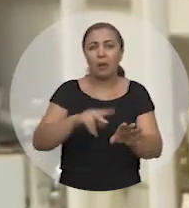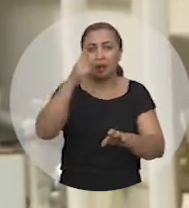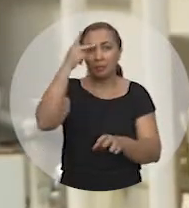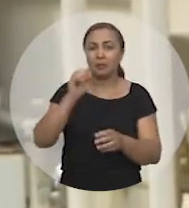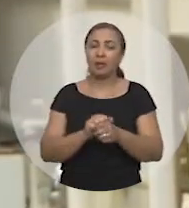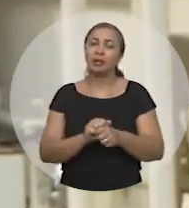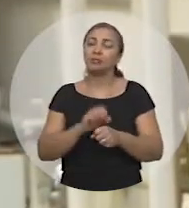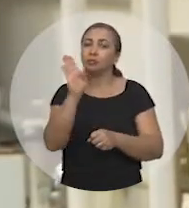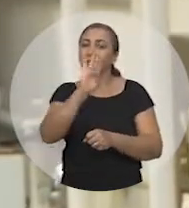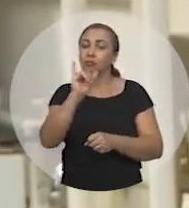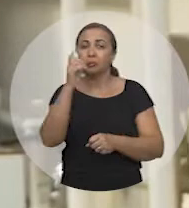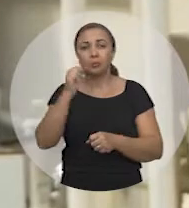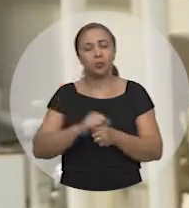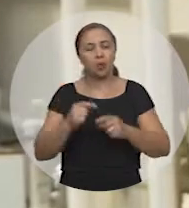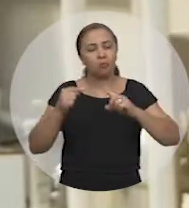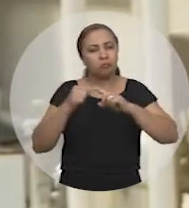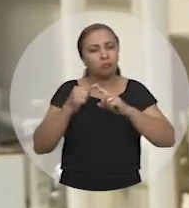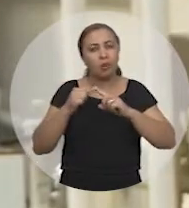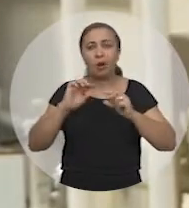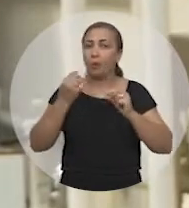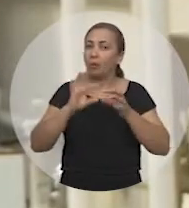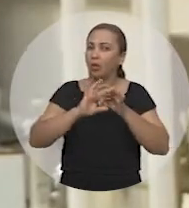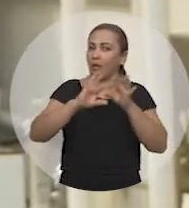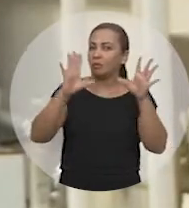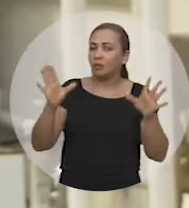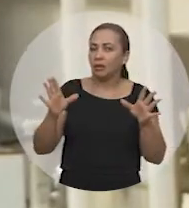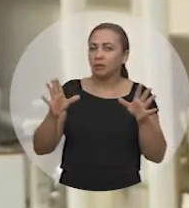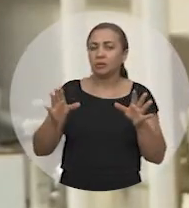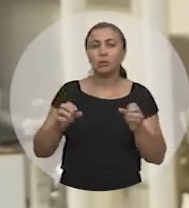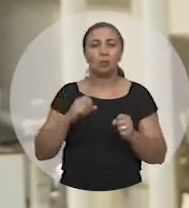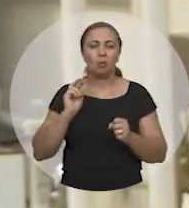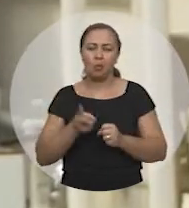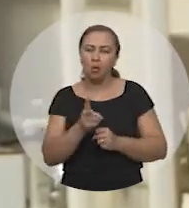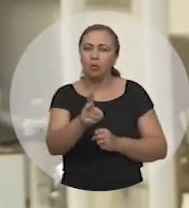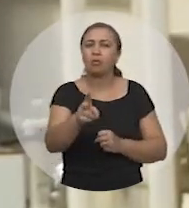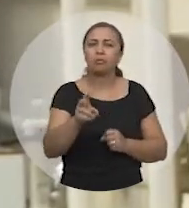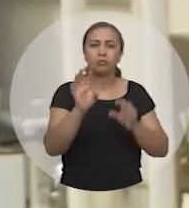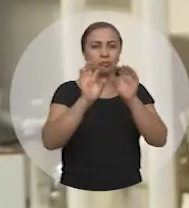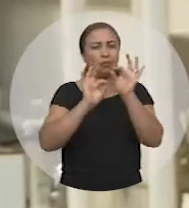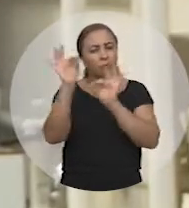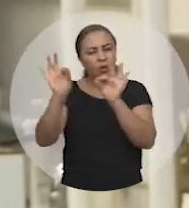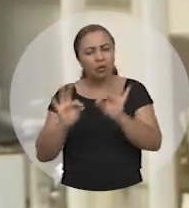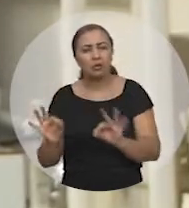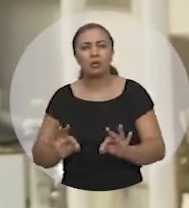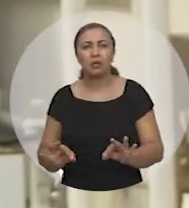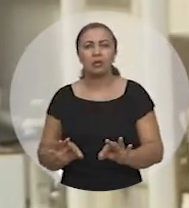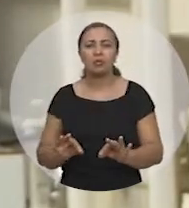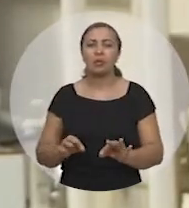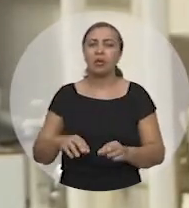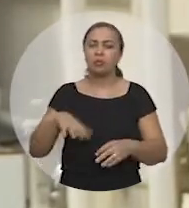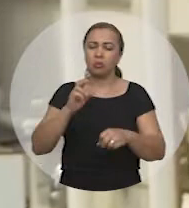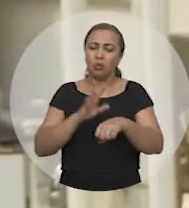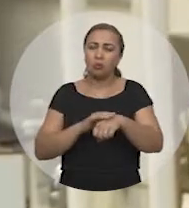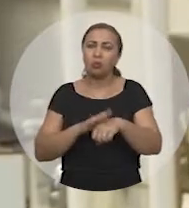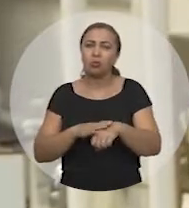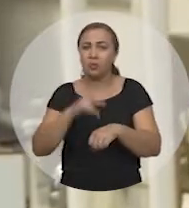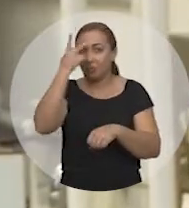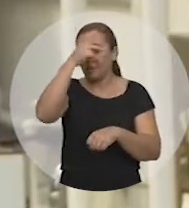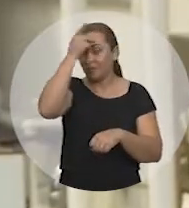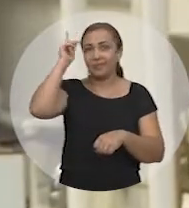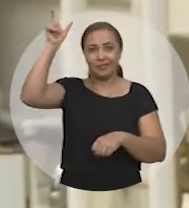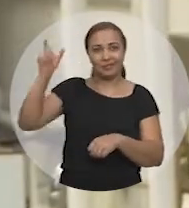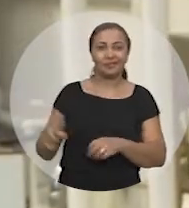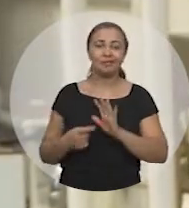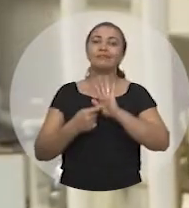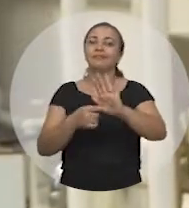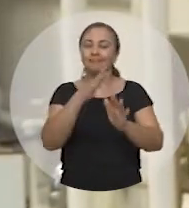toca na questão da biocompatibilidade como na liberação prolongada e no controle da inflamação desse imunológico